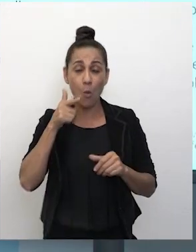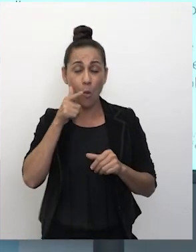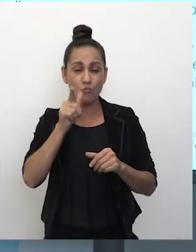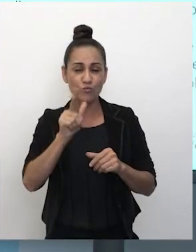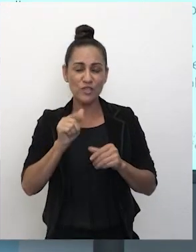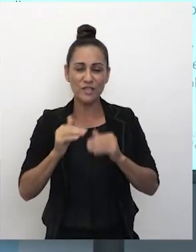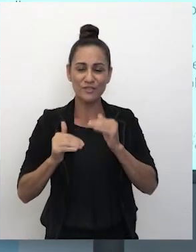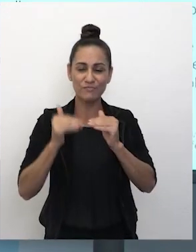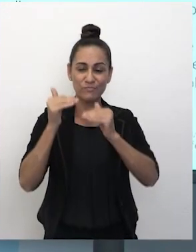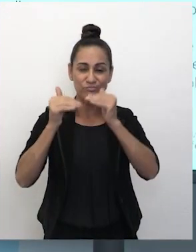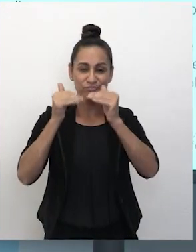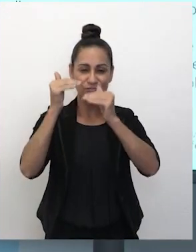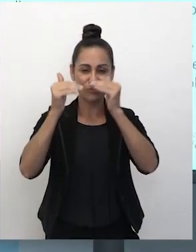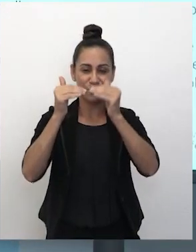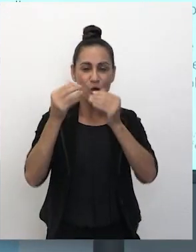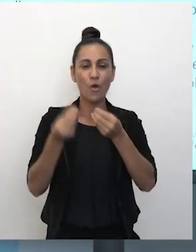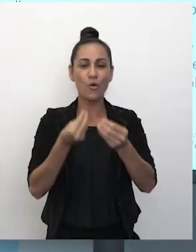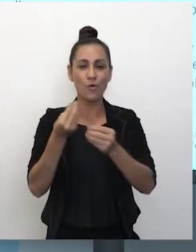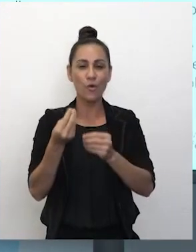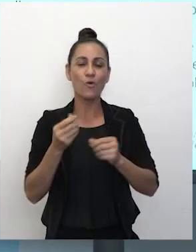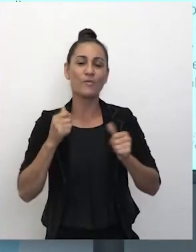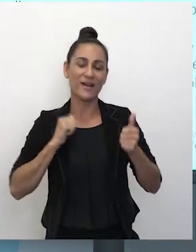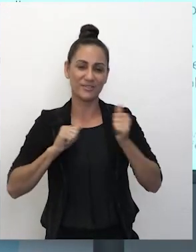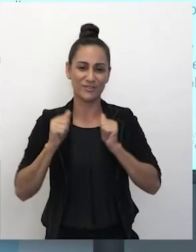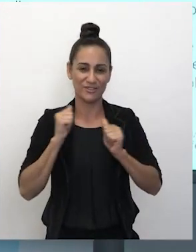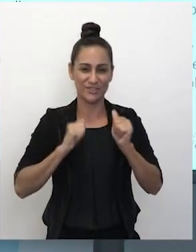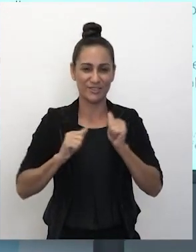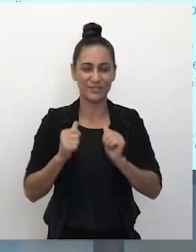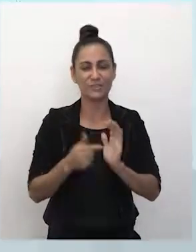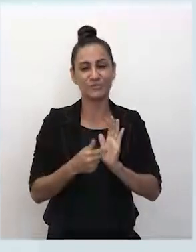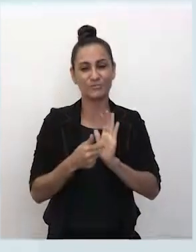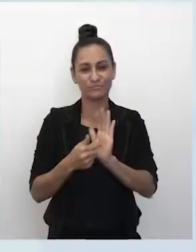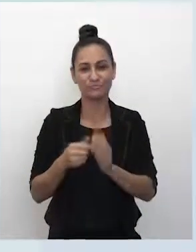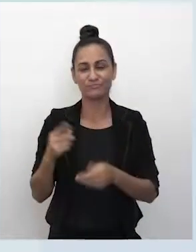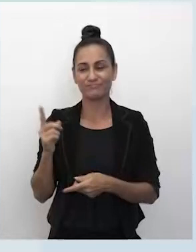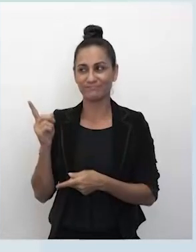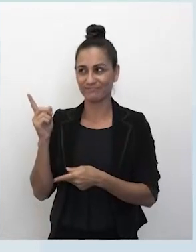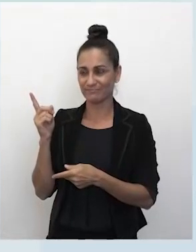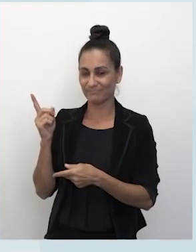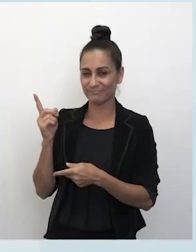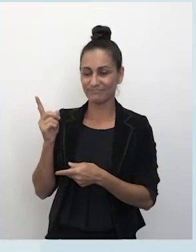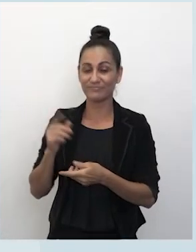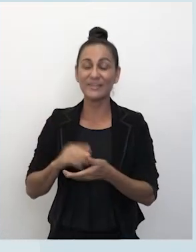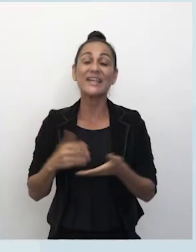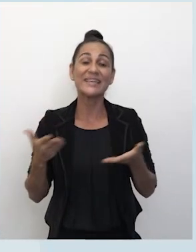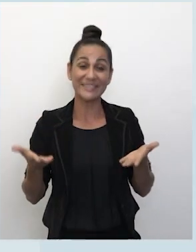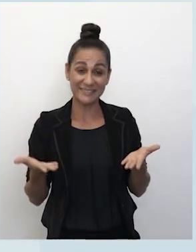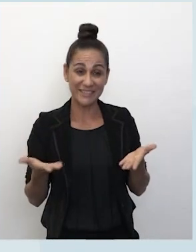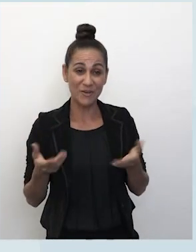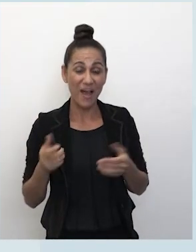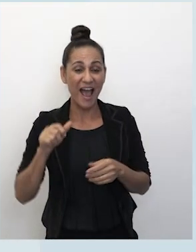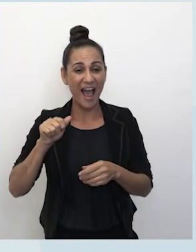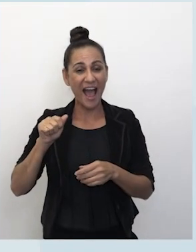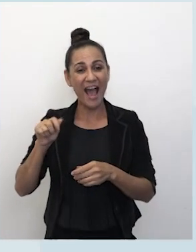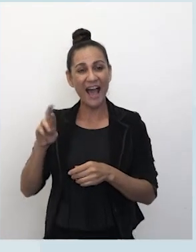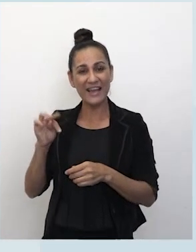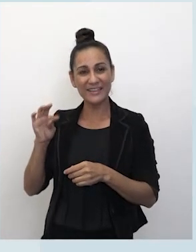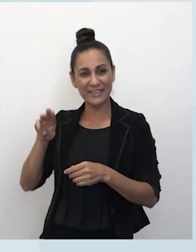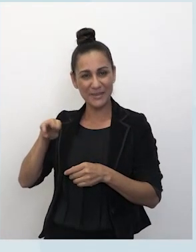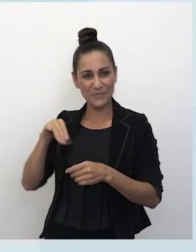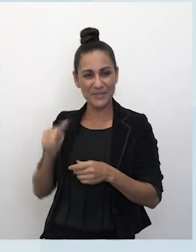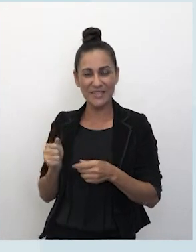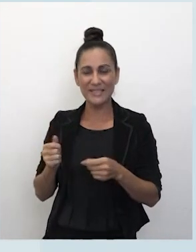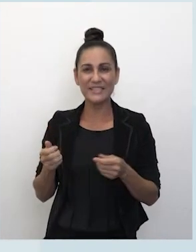desenvolver o seu trabalho como artista. Vamos continuar lá na nossa tela. Então, a Artemísia, graças, né,